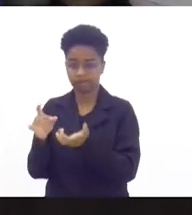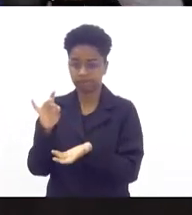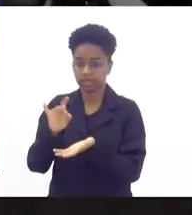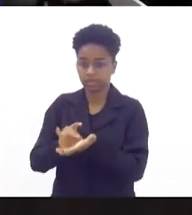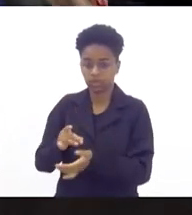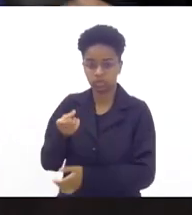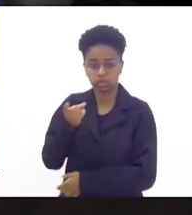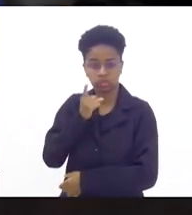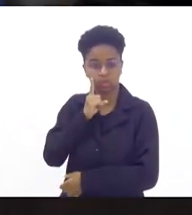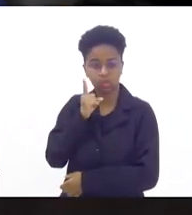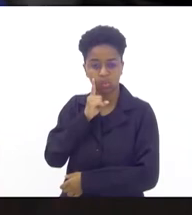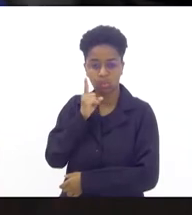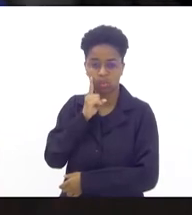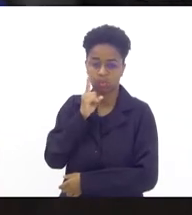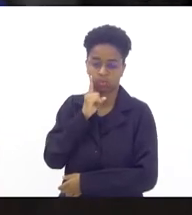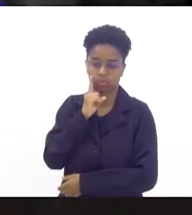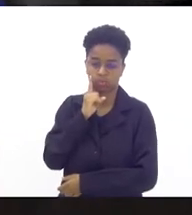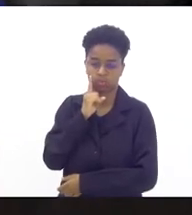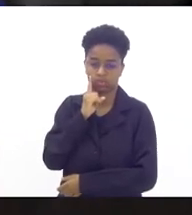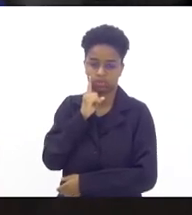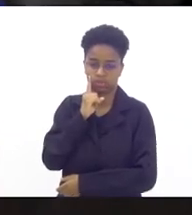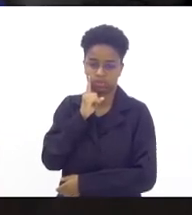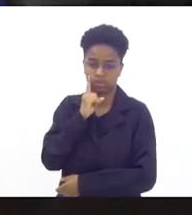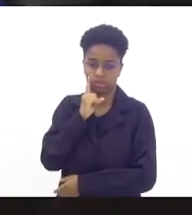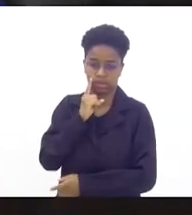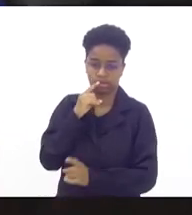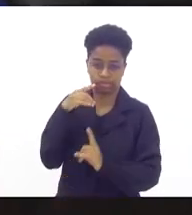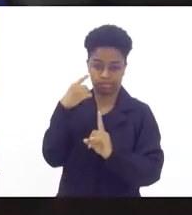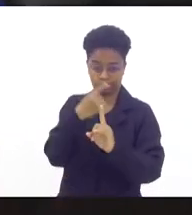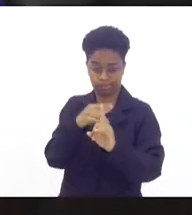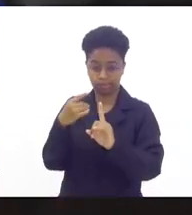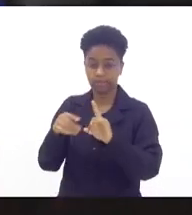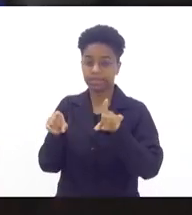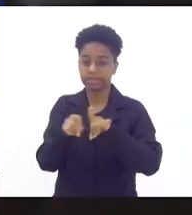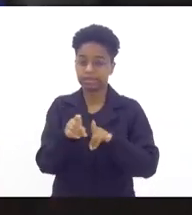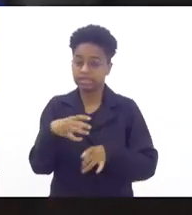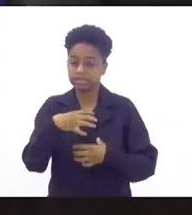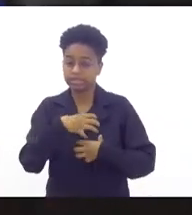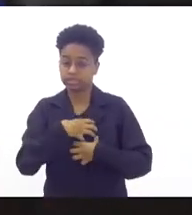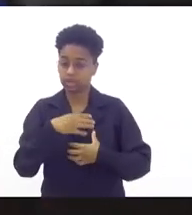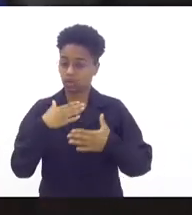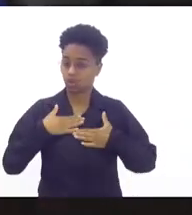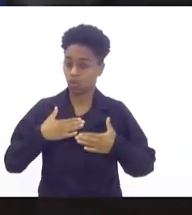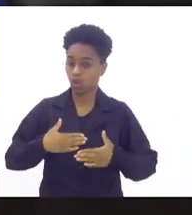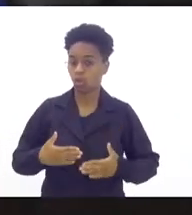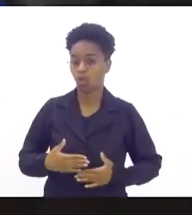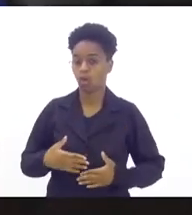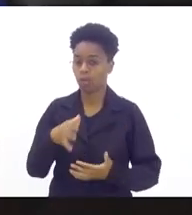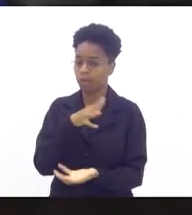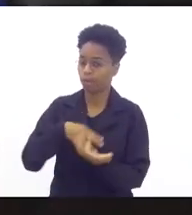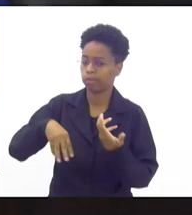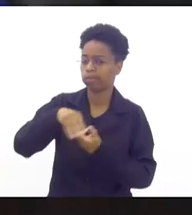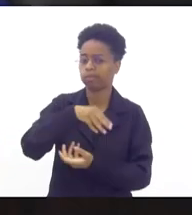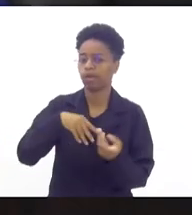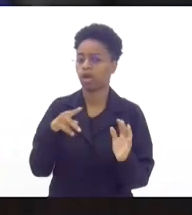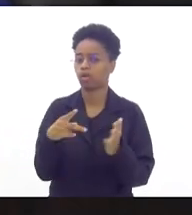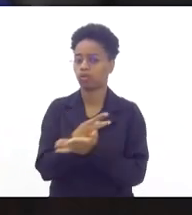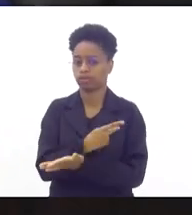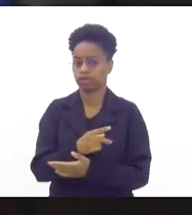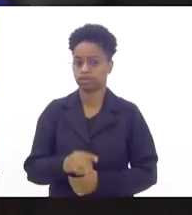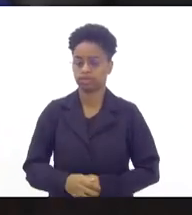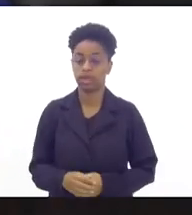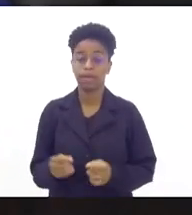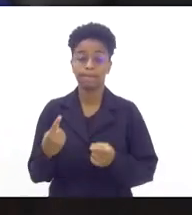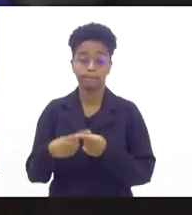pele no tronco nos olhos esse caos quando